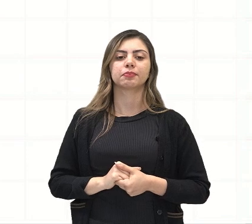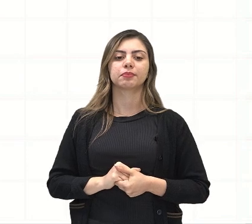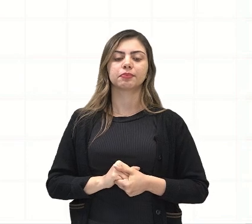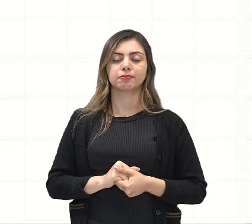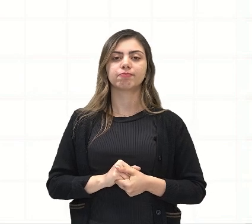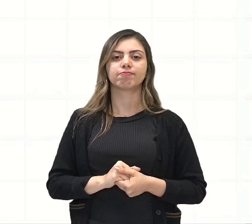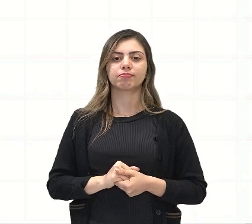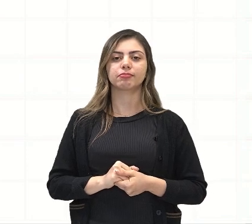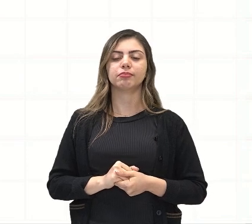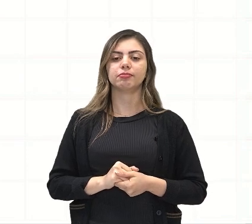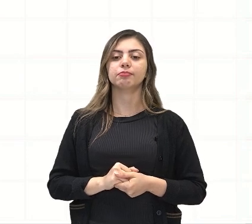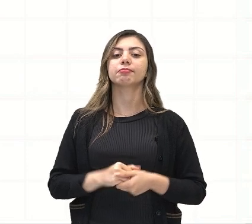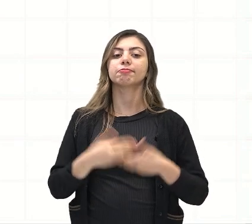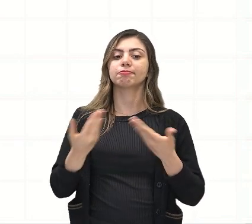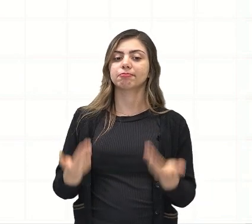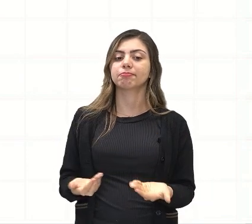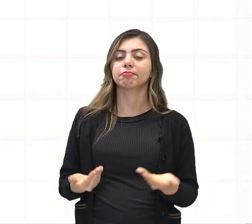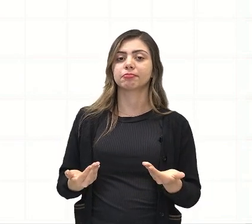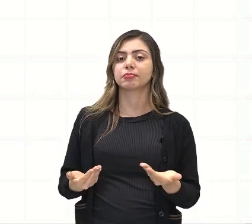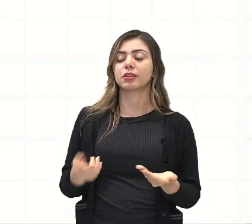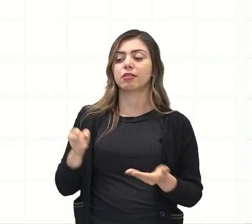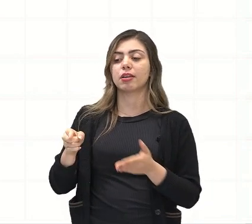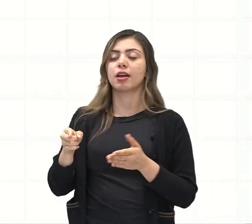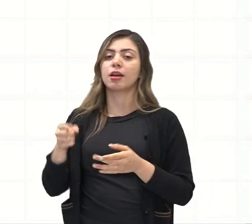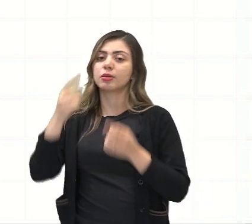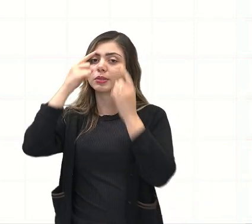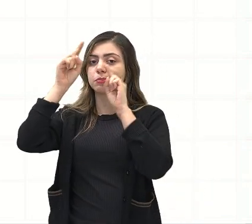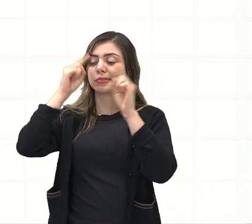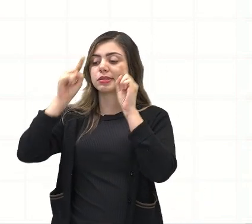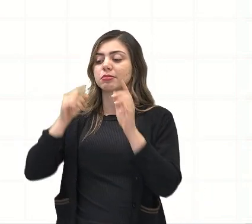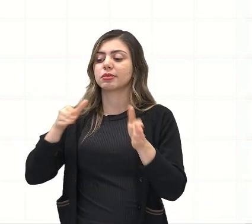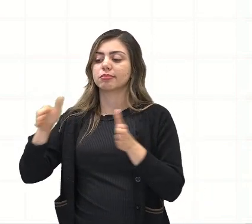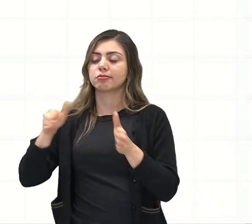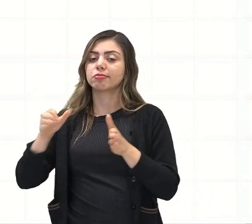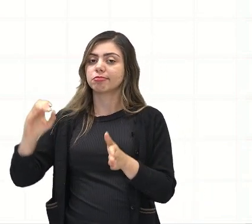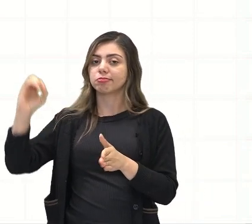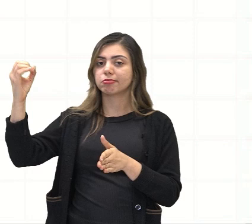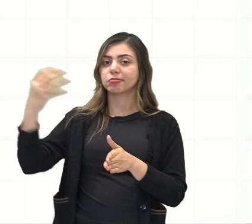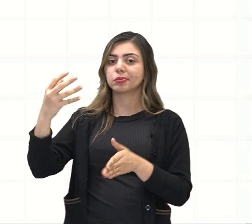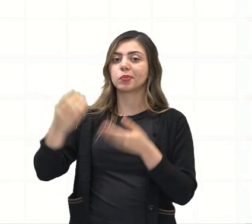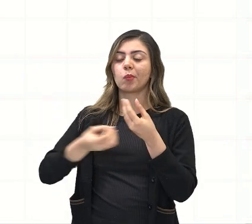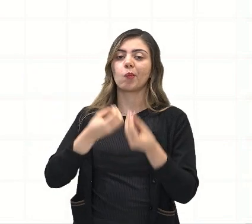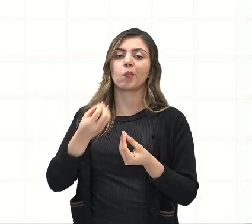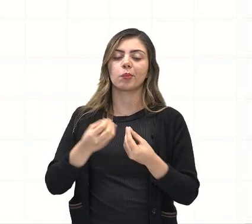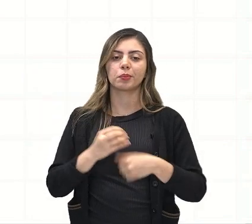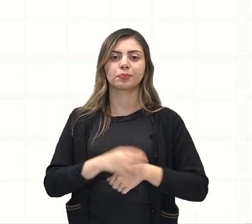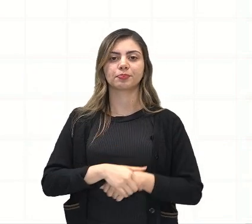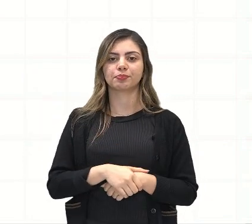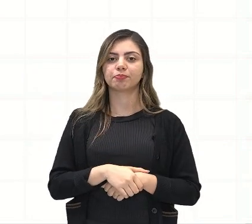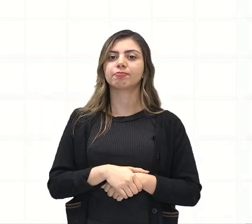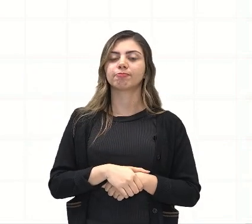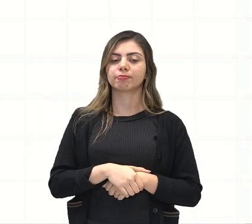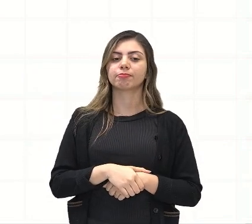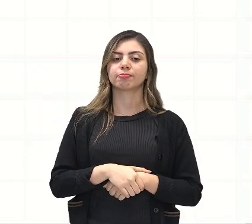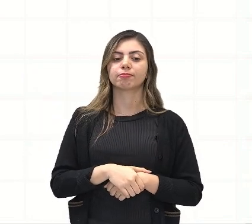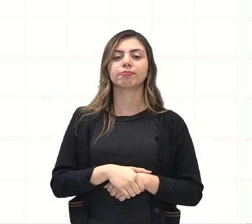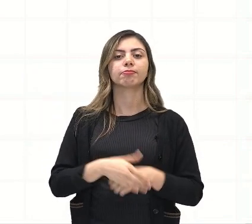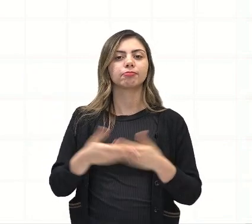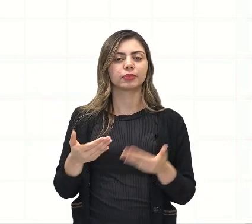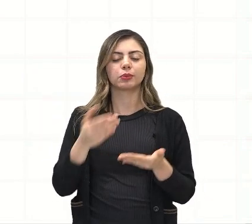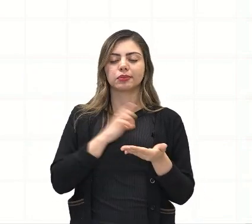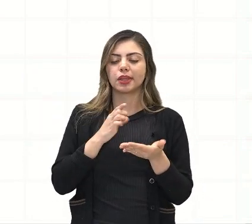Bom, os ideais iluministas vão ficar, né, vão ter esse